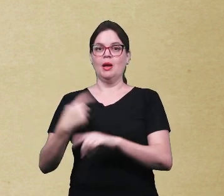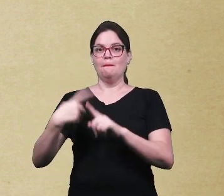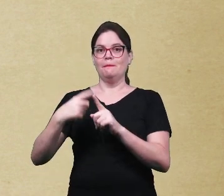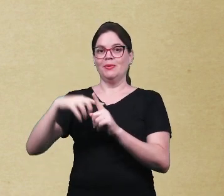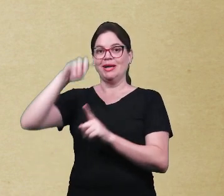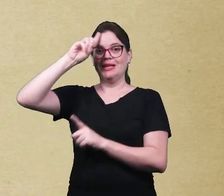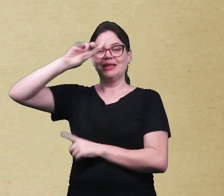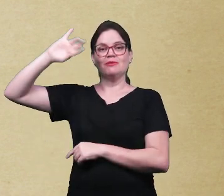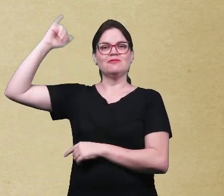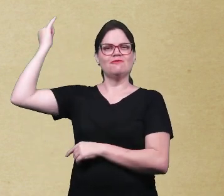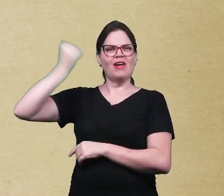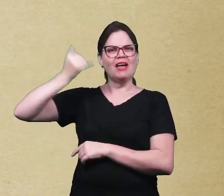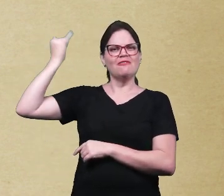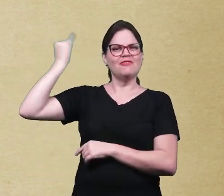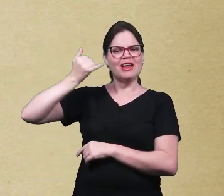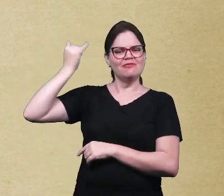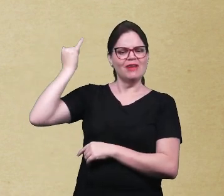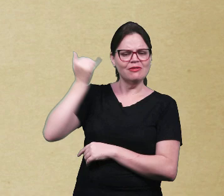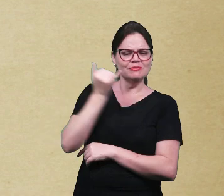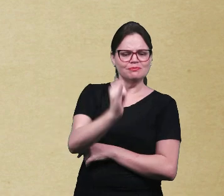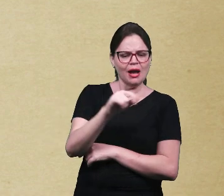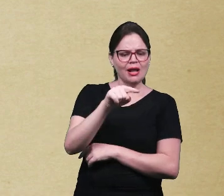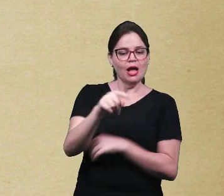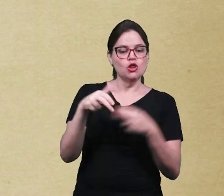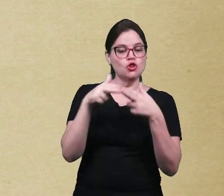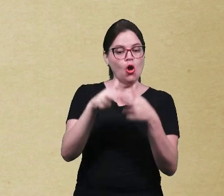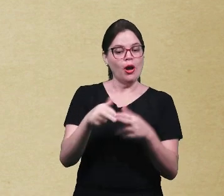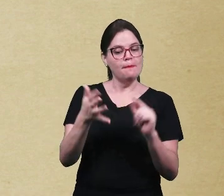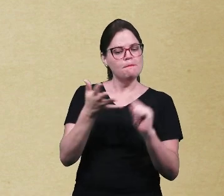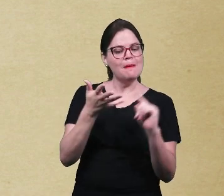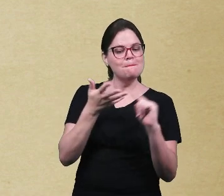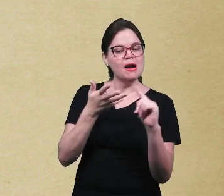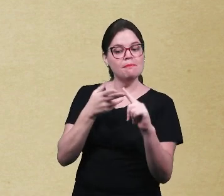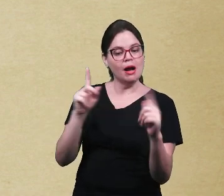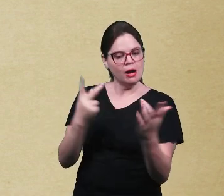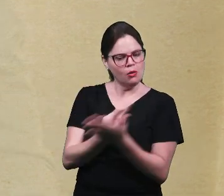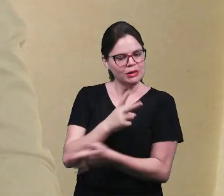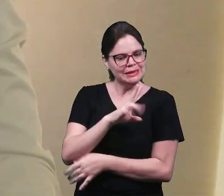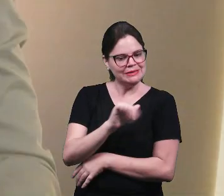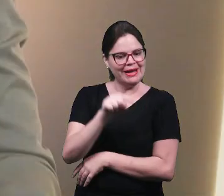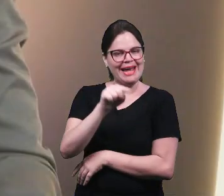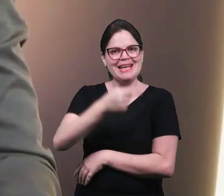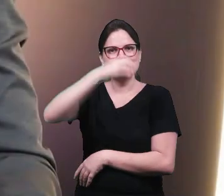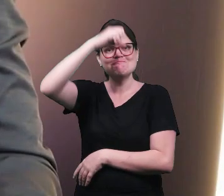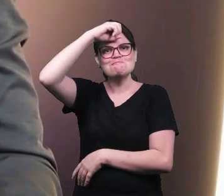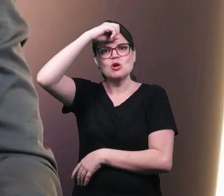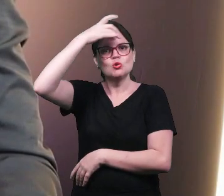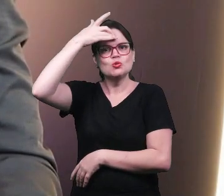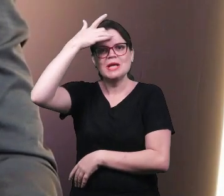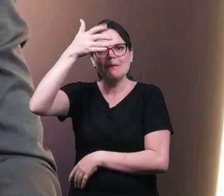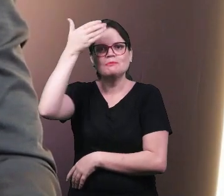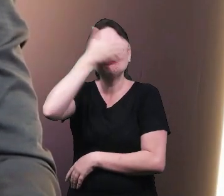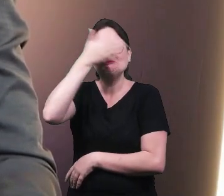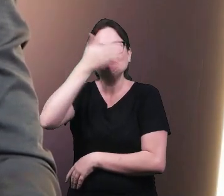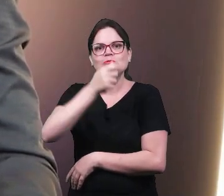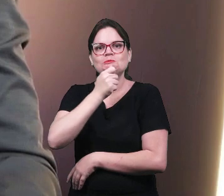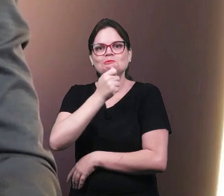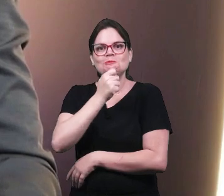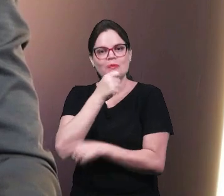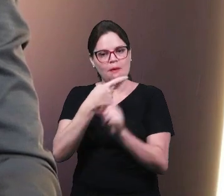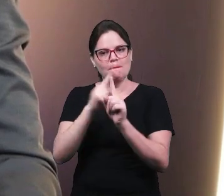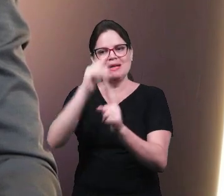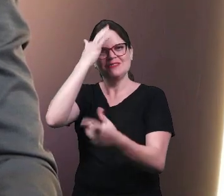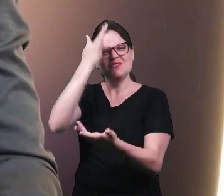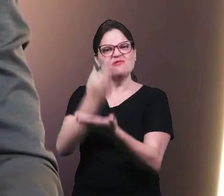avisado das coisas que ainda não se viam. Então, nós, como homens, nós não podemos prever o futuro. A